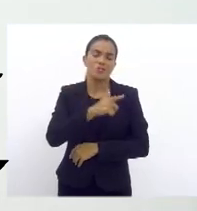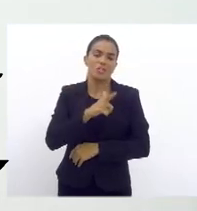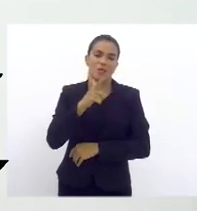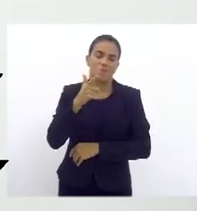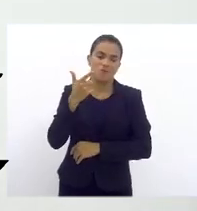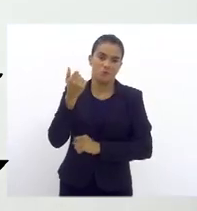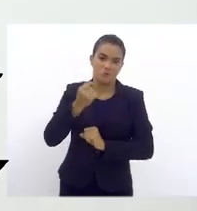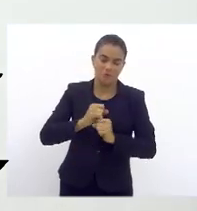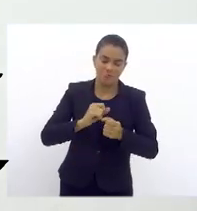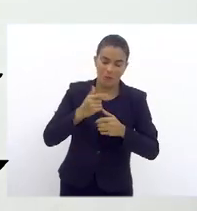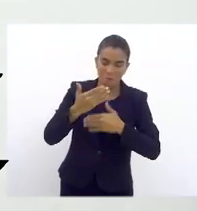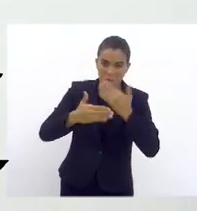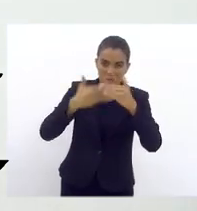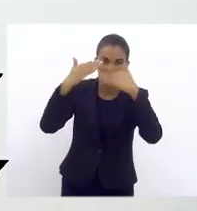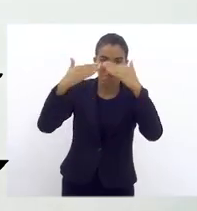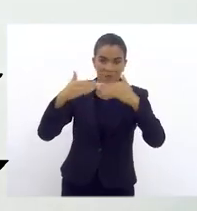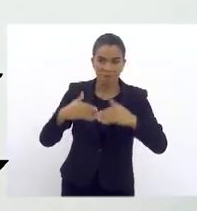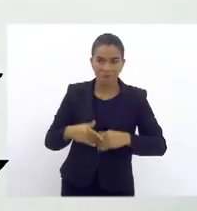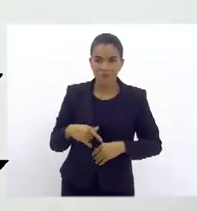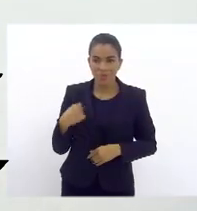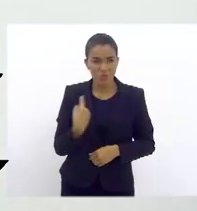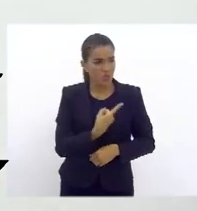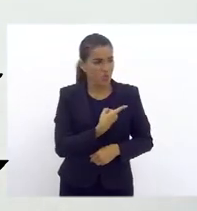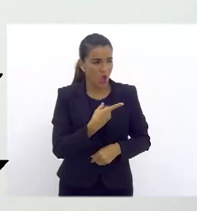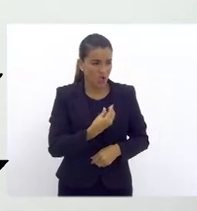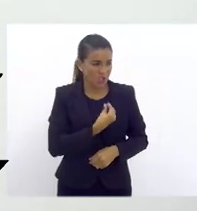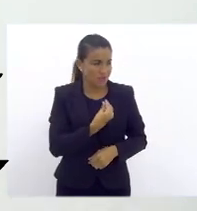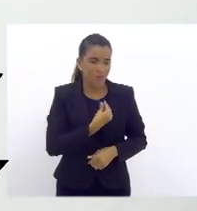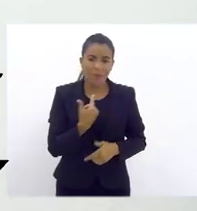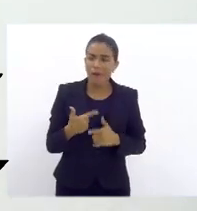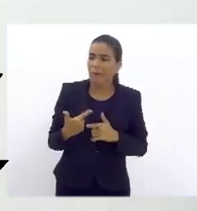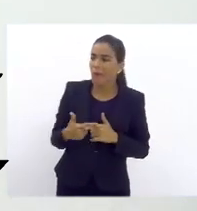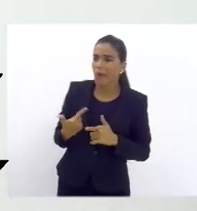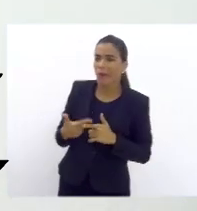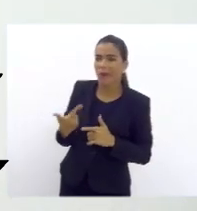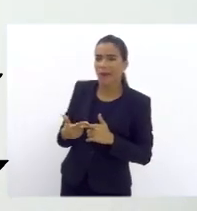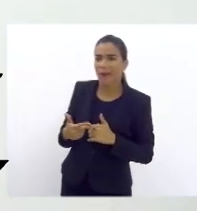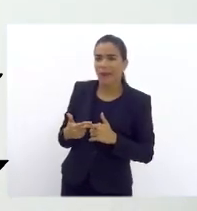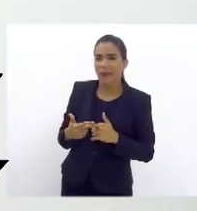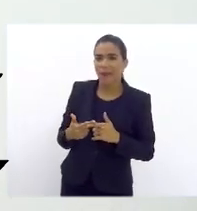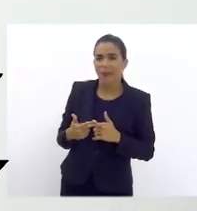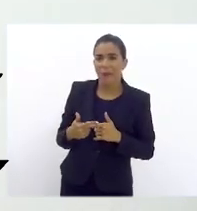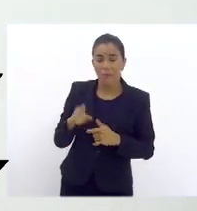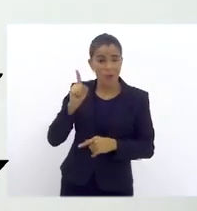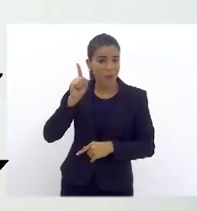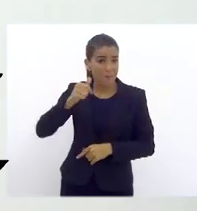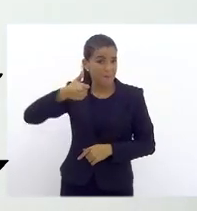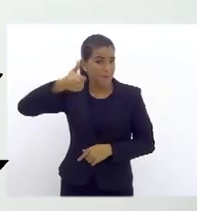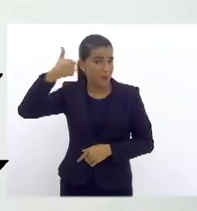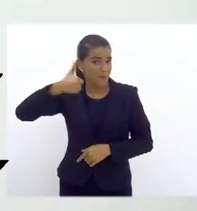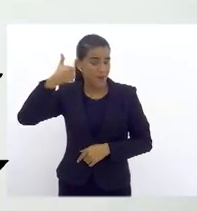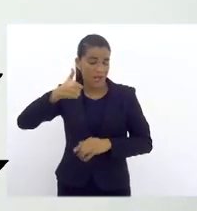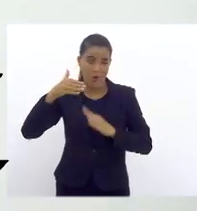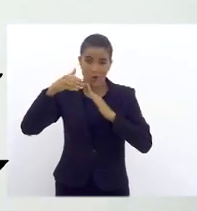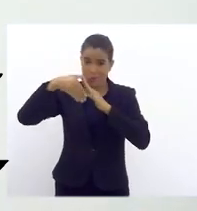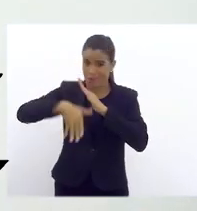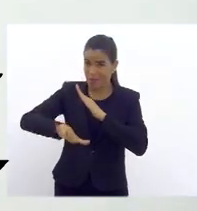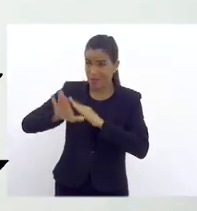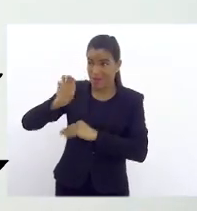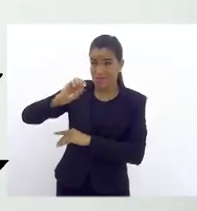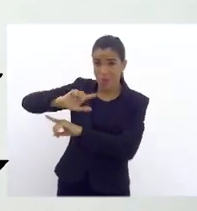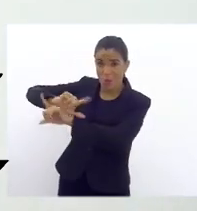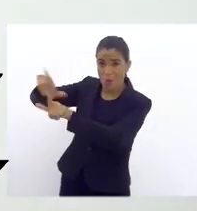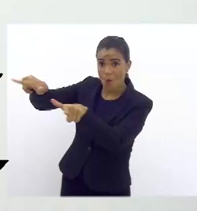porque está nessa casa hoje Todos Nós só estamos aqui porque passamos por lá e se lá não existisse